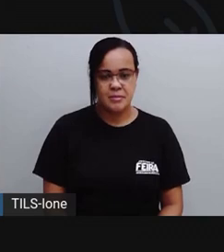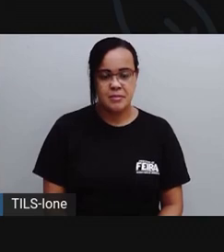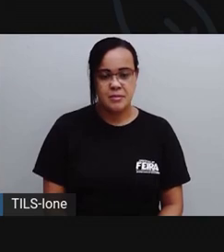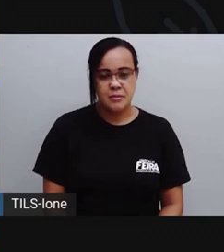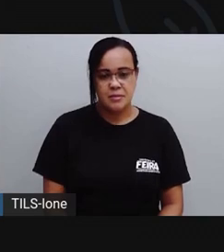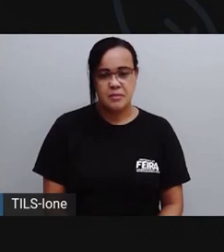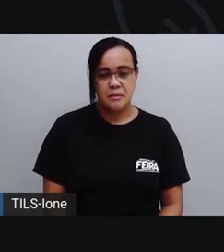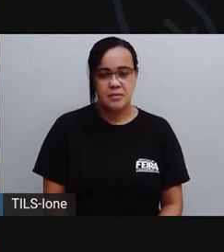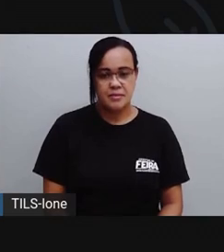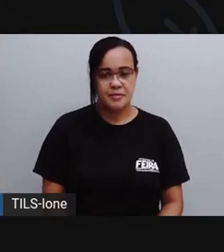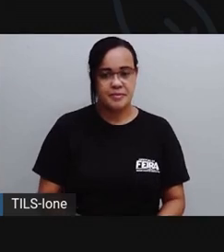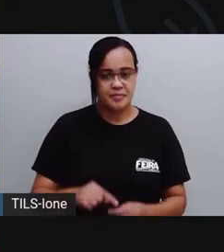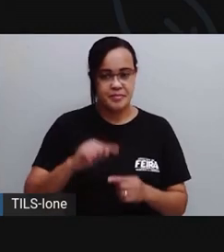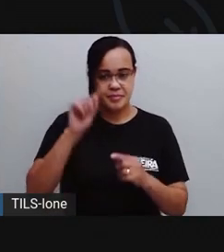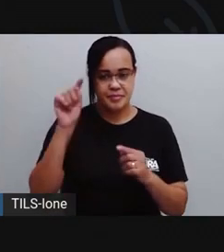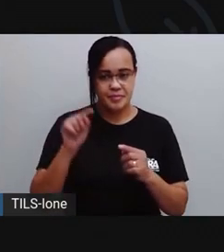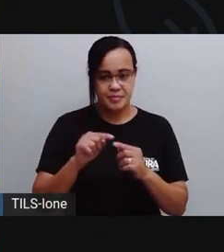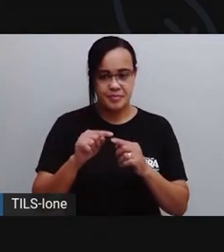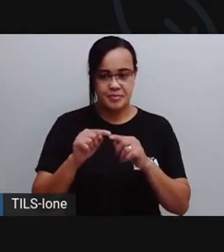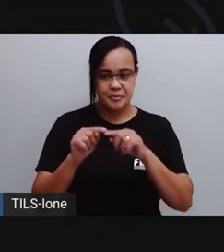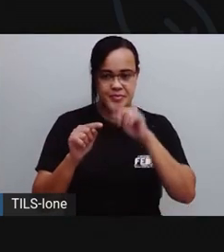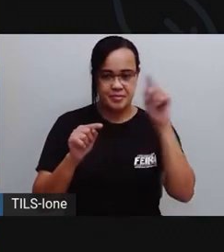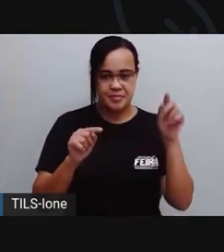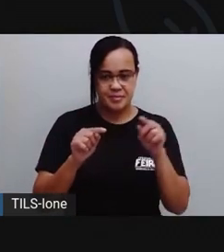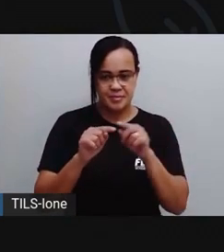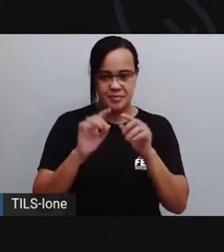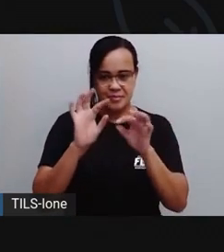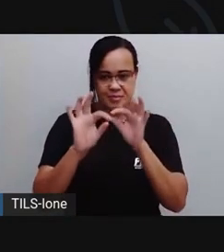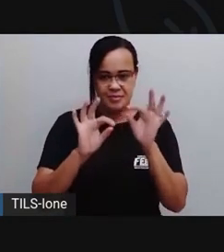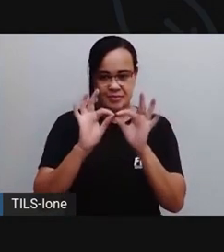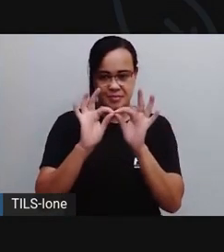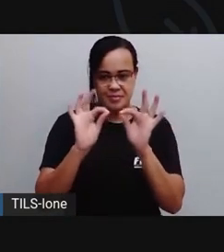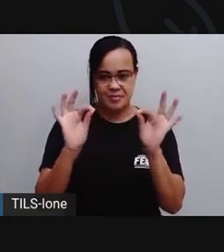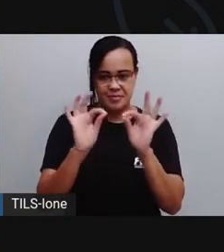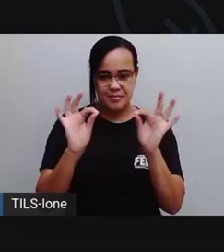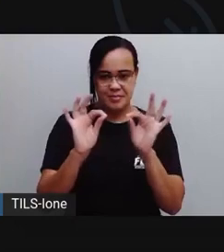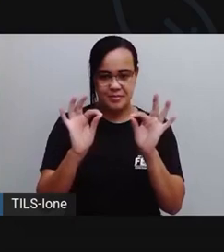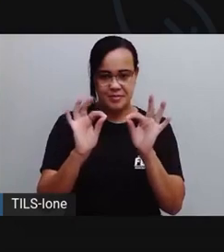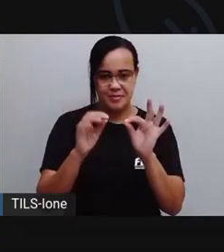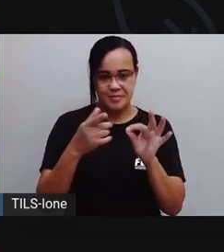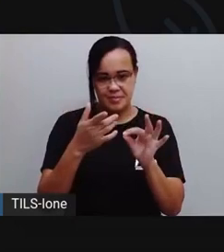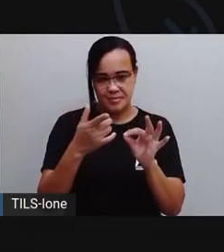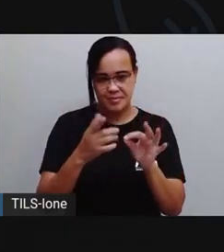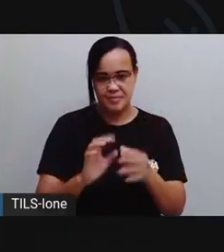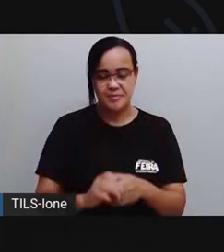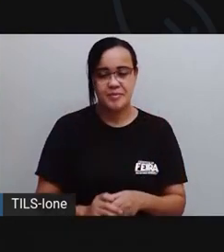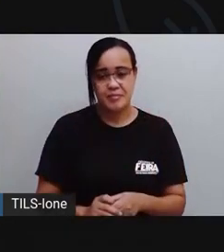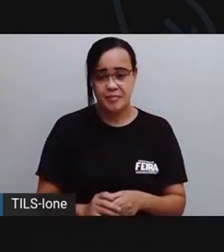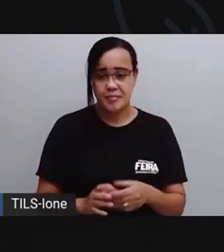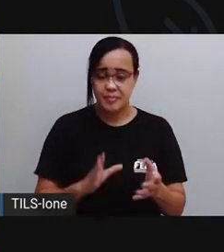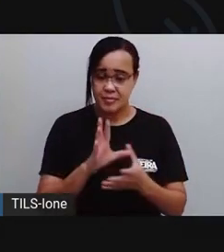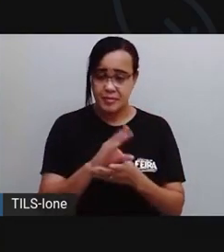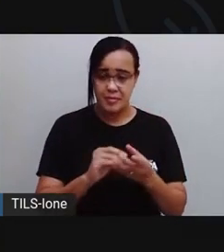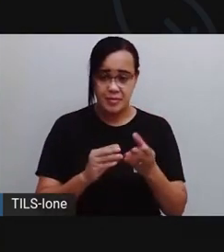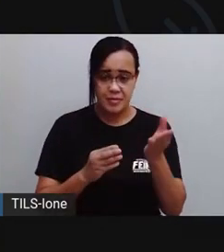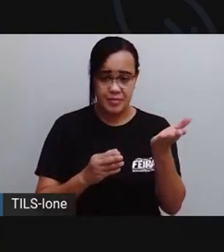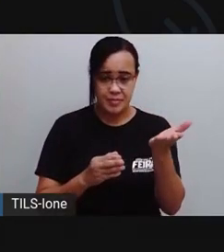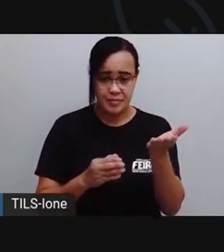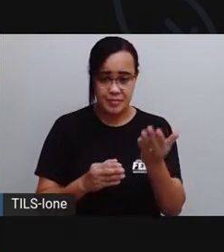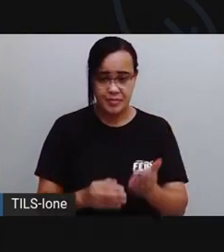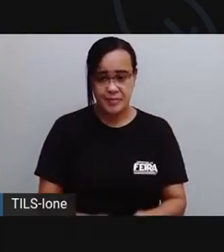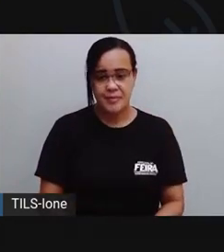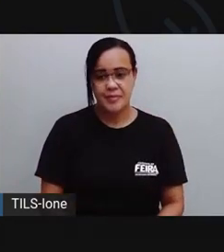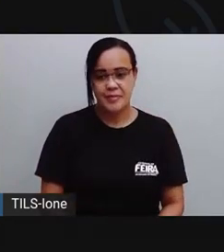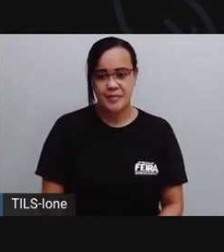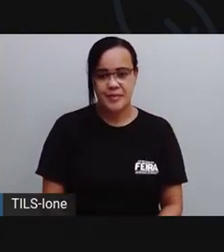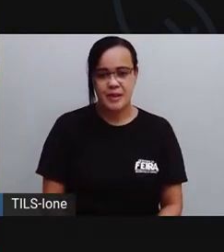duas orelhinhas no laço. Uma aqui, ó, assim, duas voltinhas. Deixa eu ver. Aqui, uma